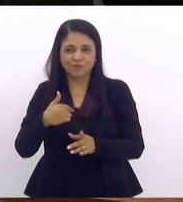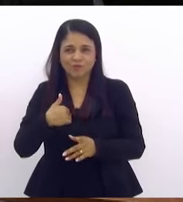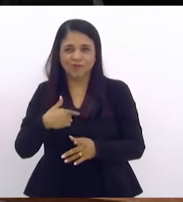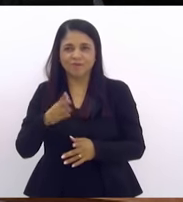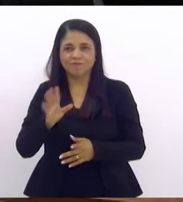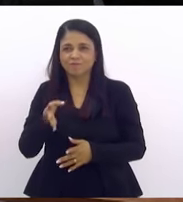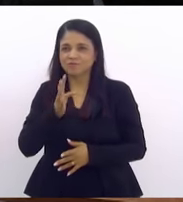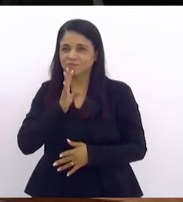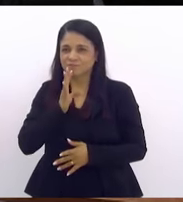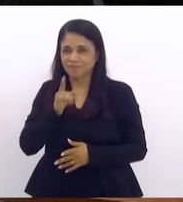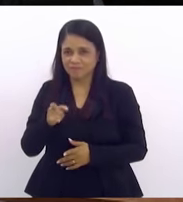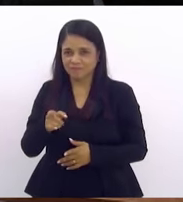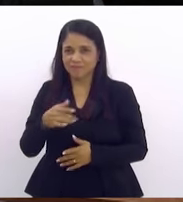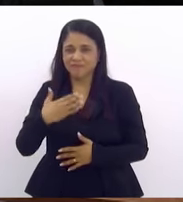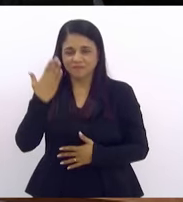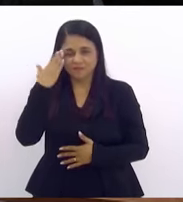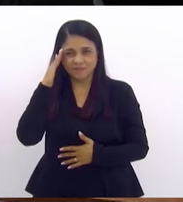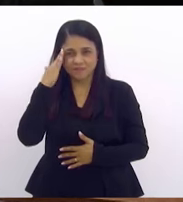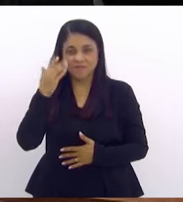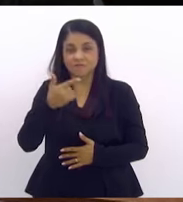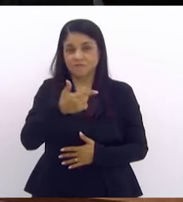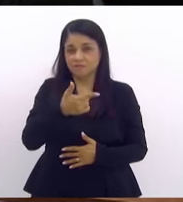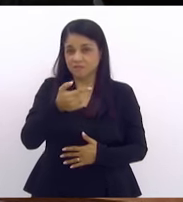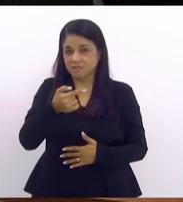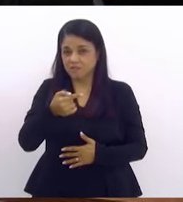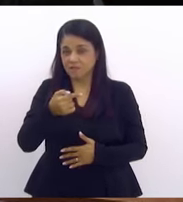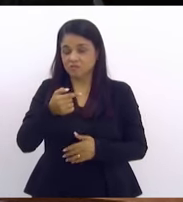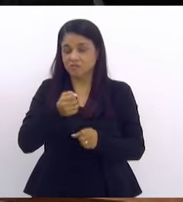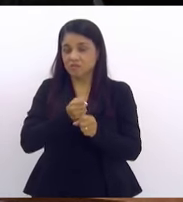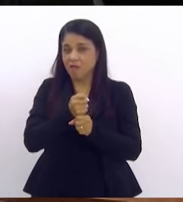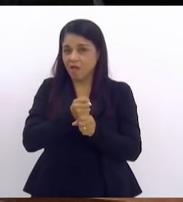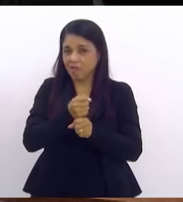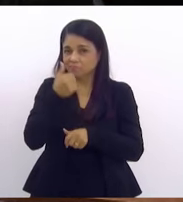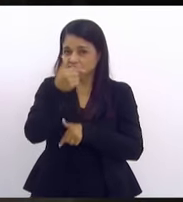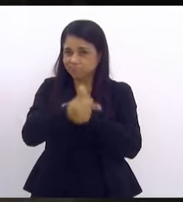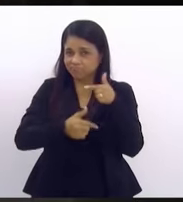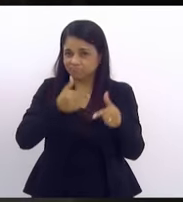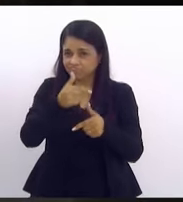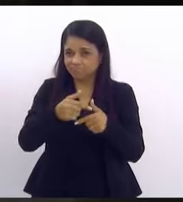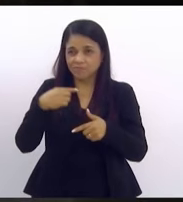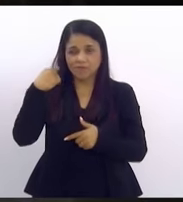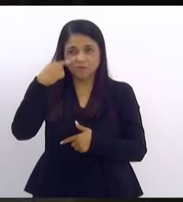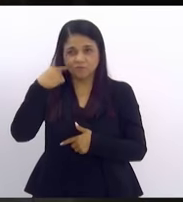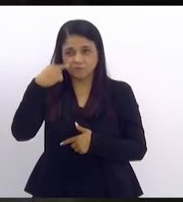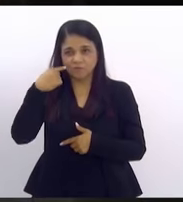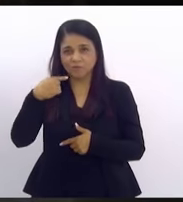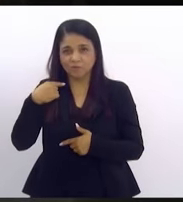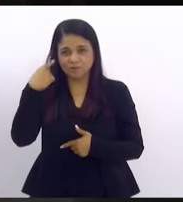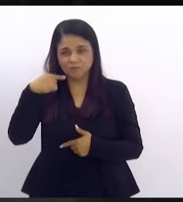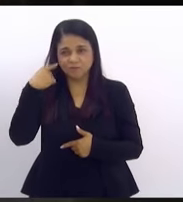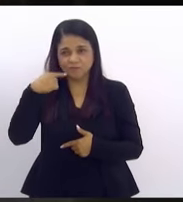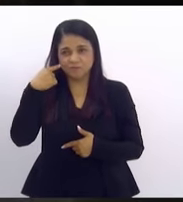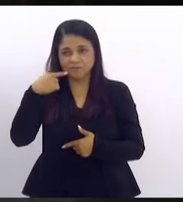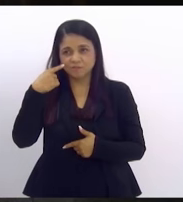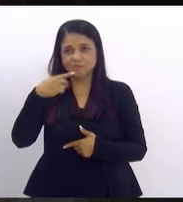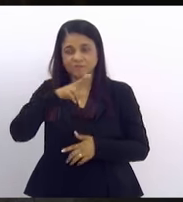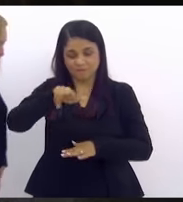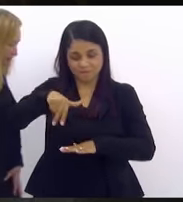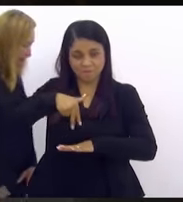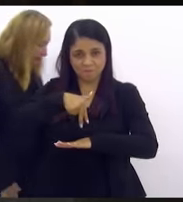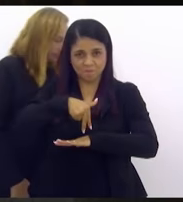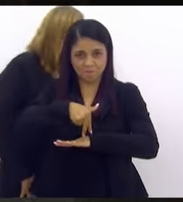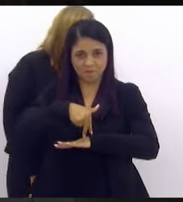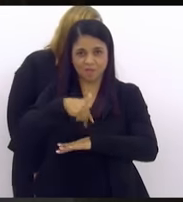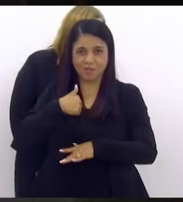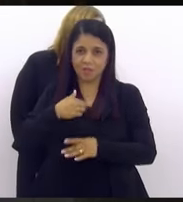27 anos de militância na advocacia contenciosa o advogado tem por hábito se pô de pé na Tribuna e